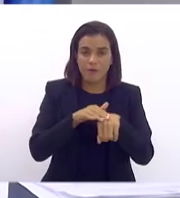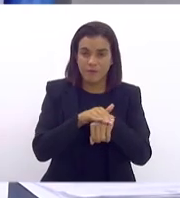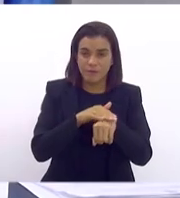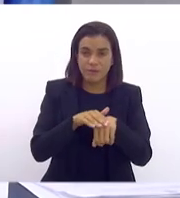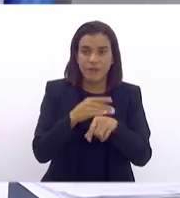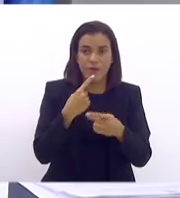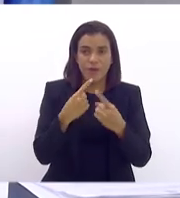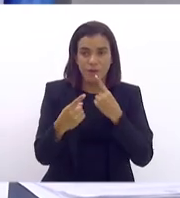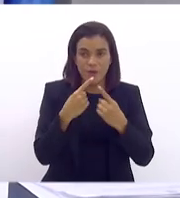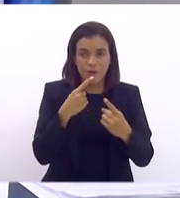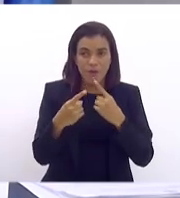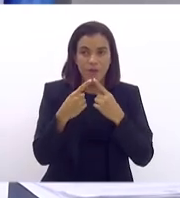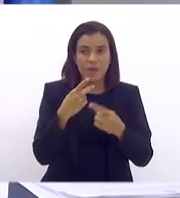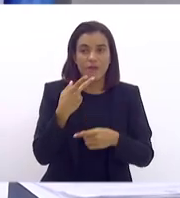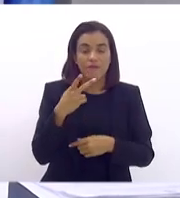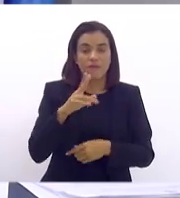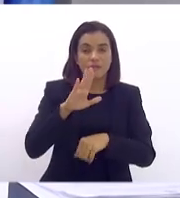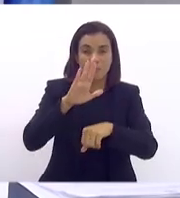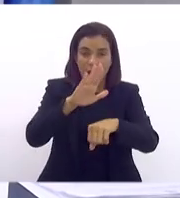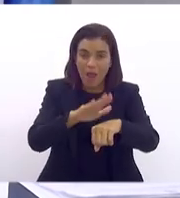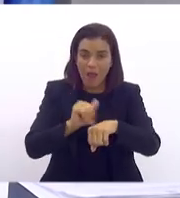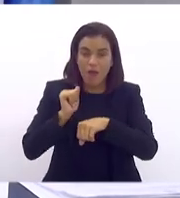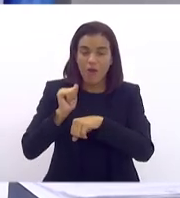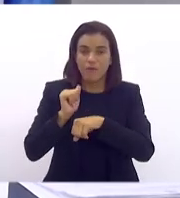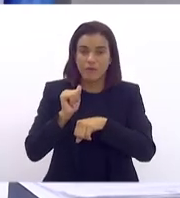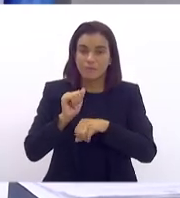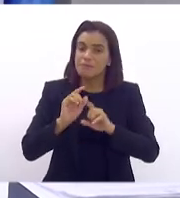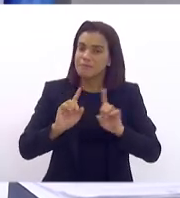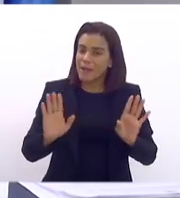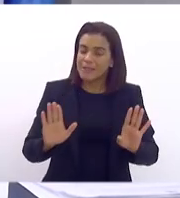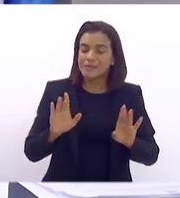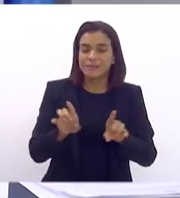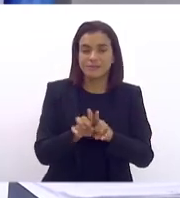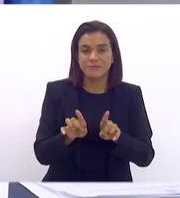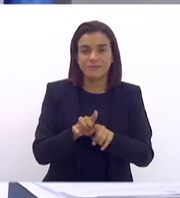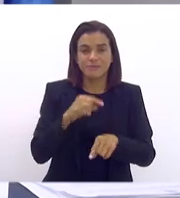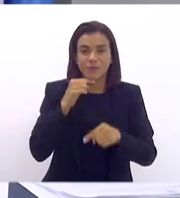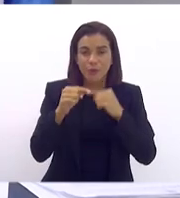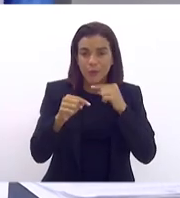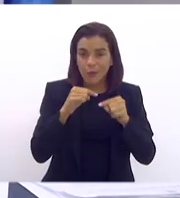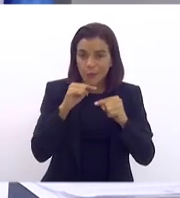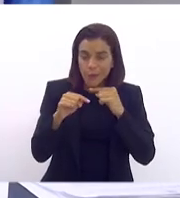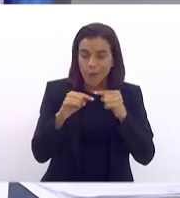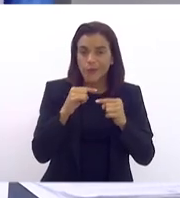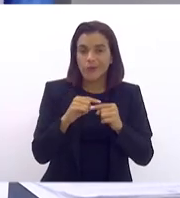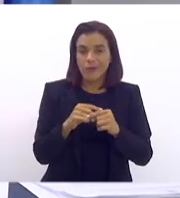uma convocação. Só que também tenho dúvidas sobre